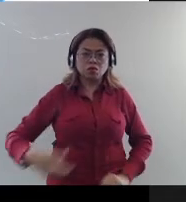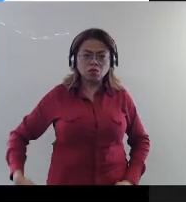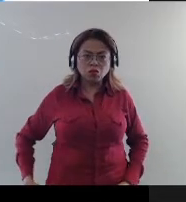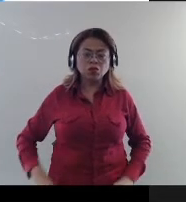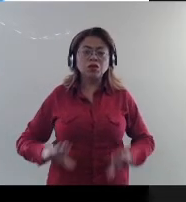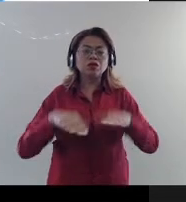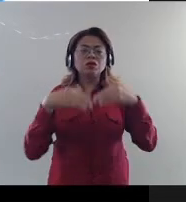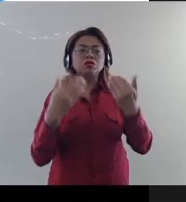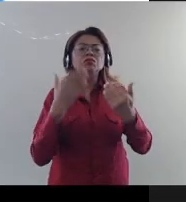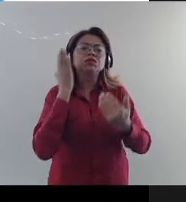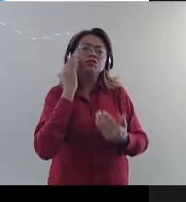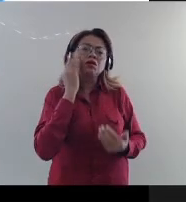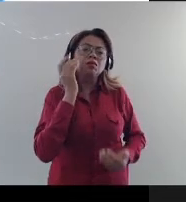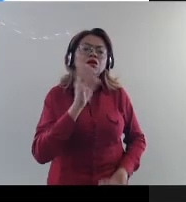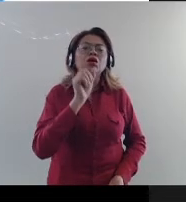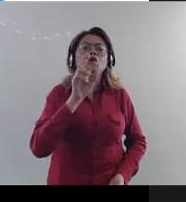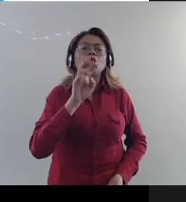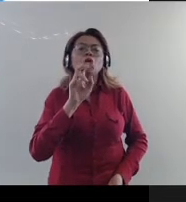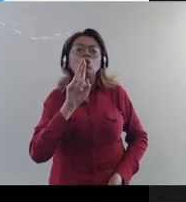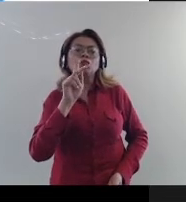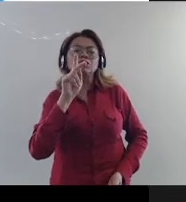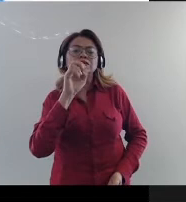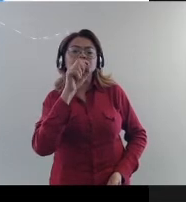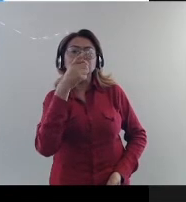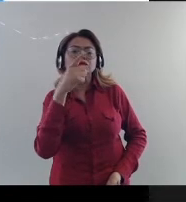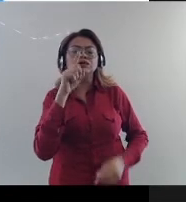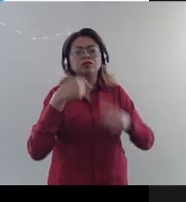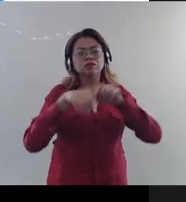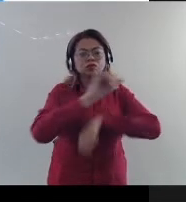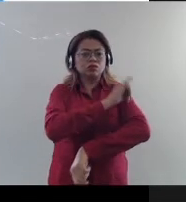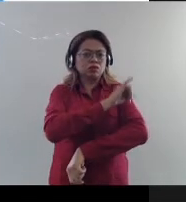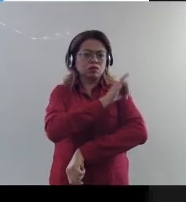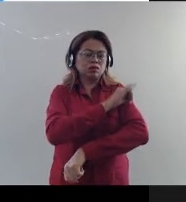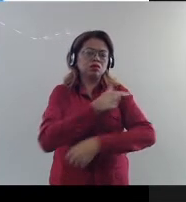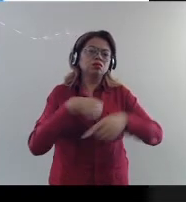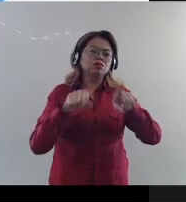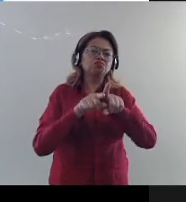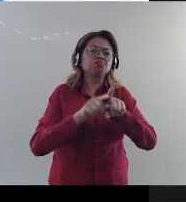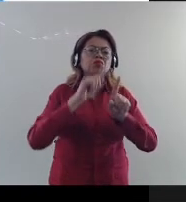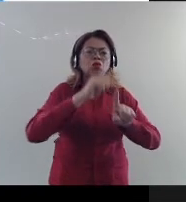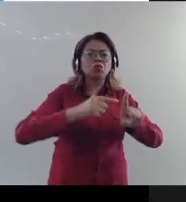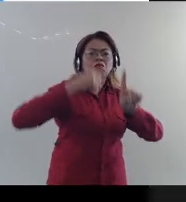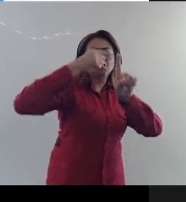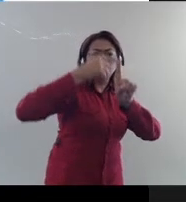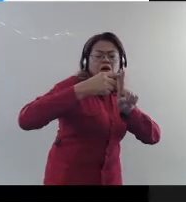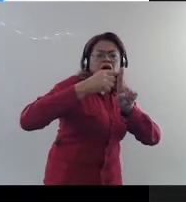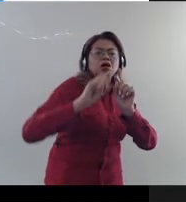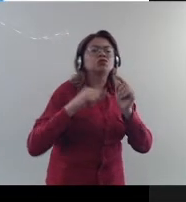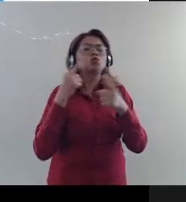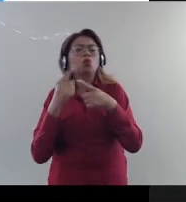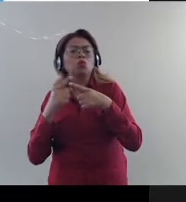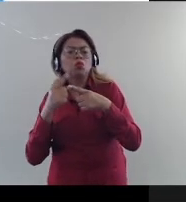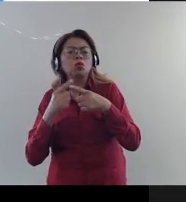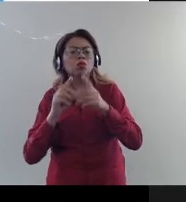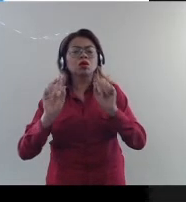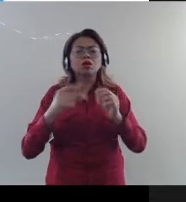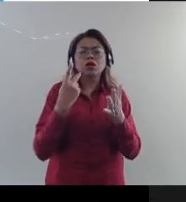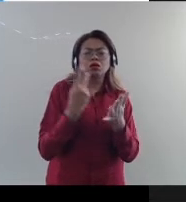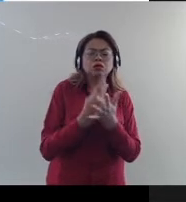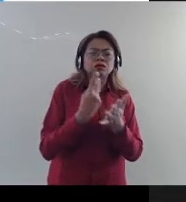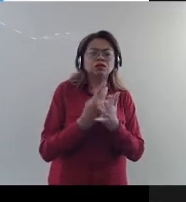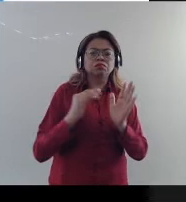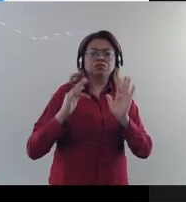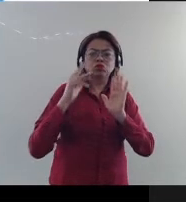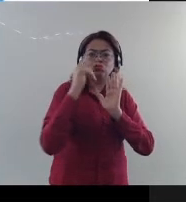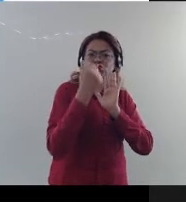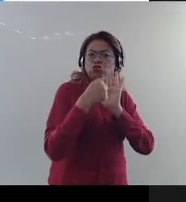tem um contrato aqui que você entende, né, todos os aditivos, quanto foi a mais de cada um, por quê, né? Então, tudo isso aqui não é